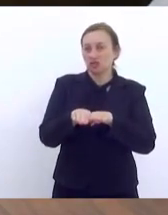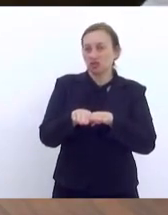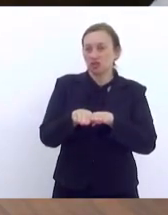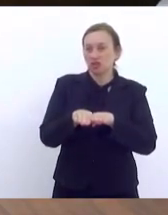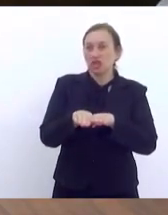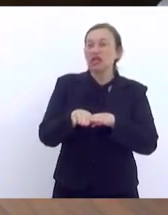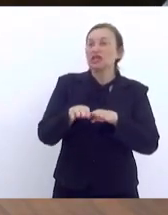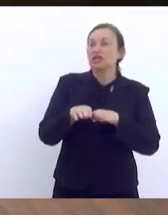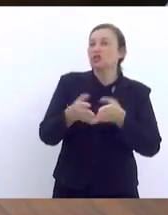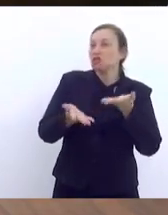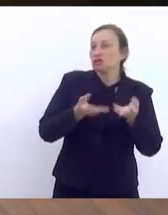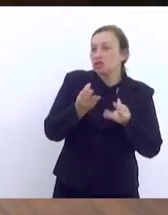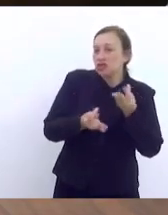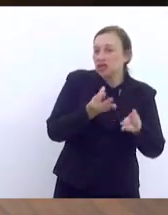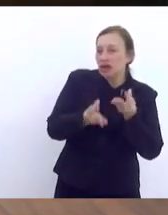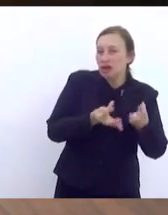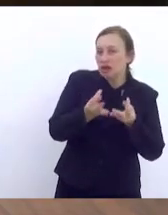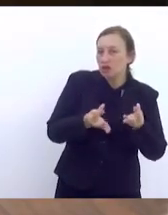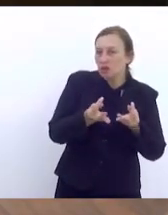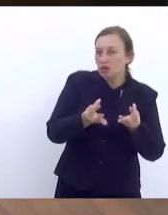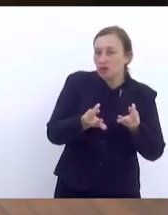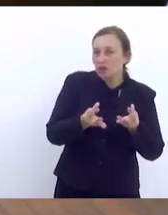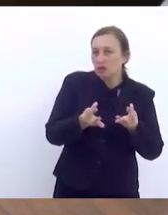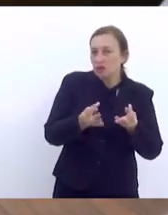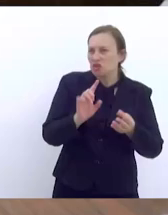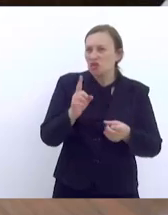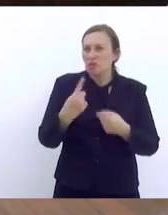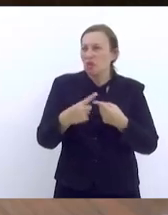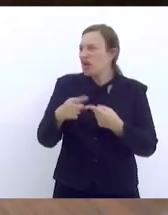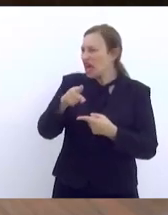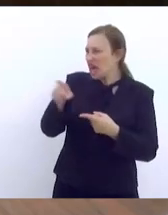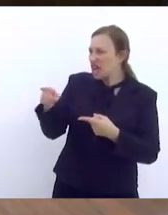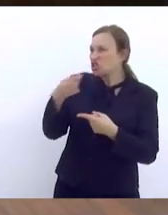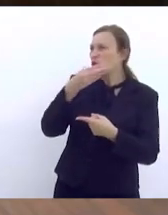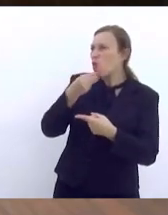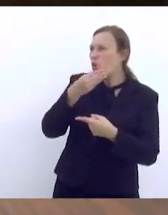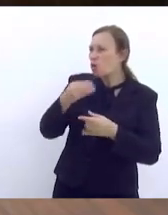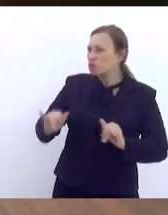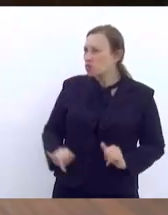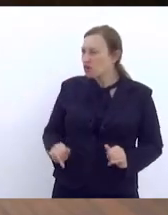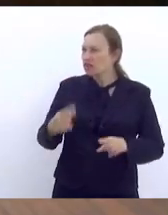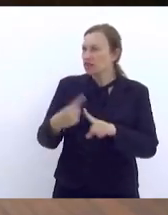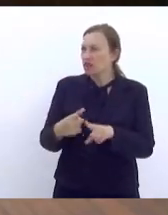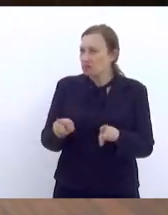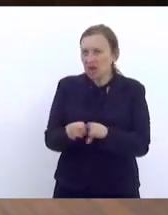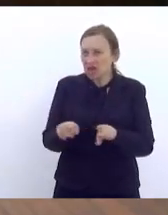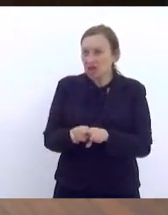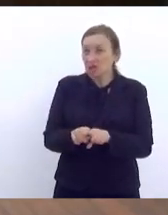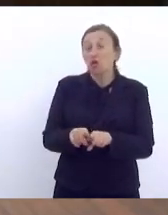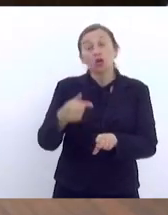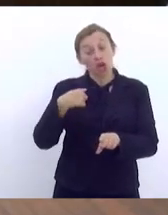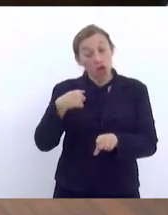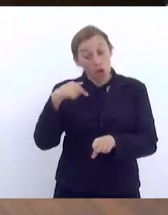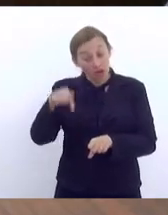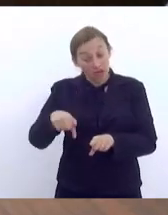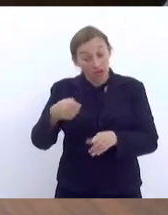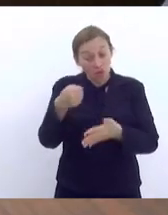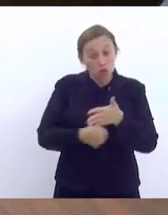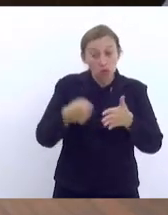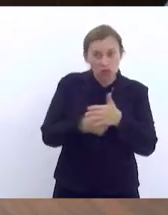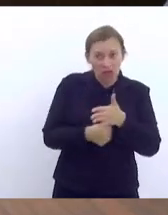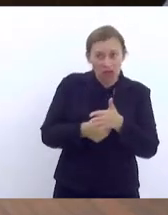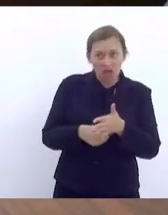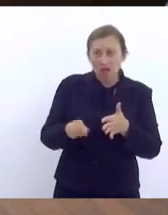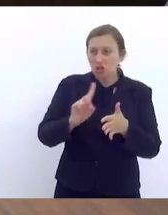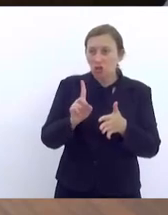levantou a bandeira tem que levantar para mim para o Anderson não é porque eles são homens que eles podem sofrer também violência Então o que eu venho aqui lutar não é